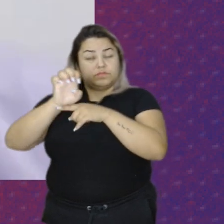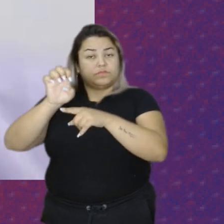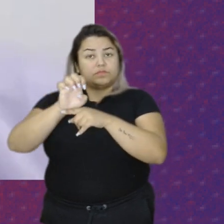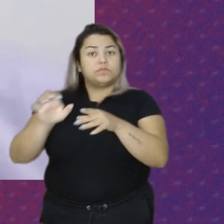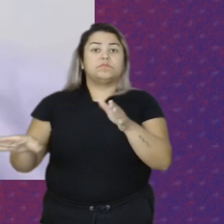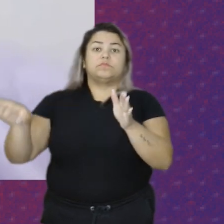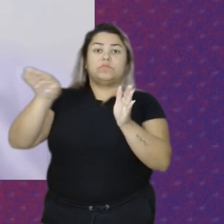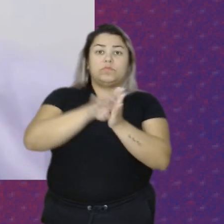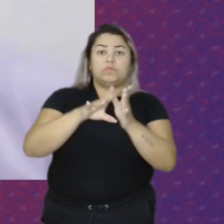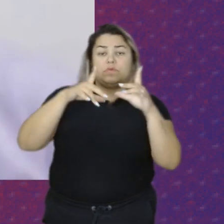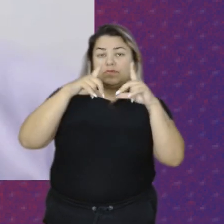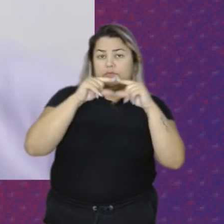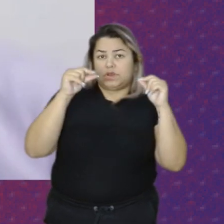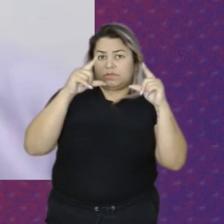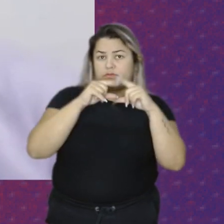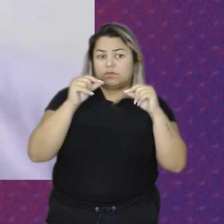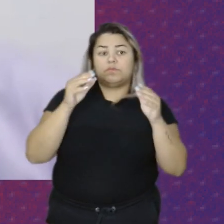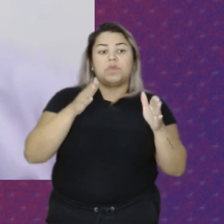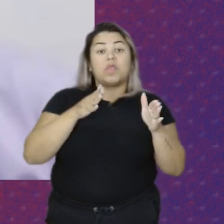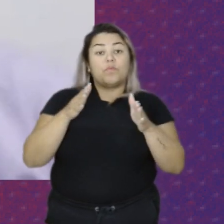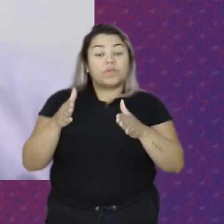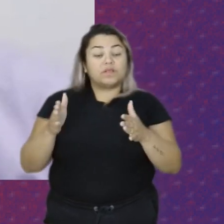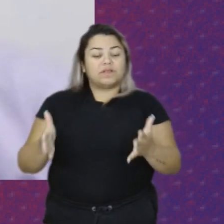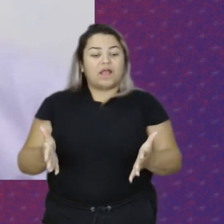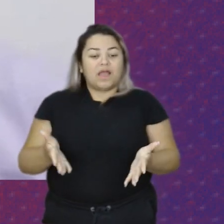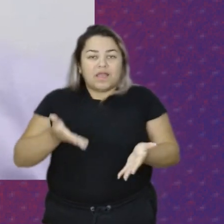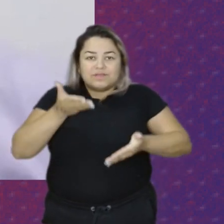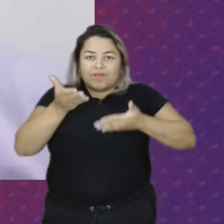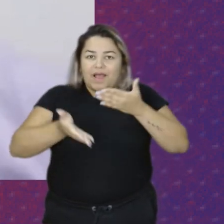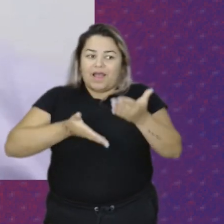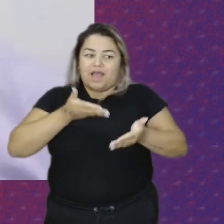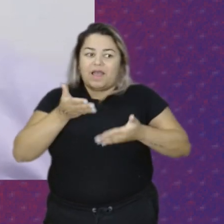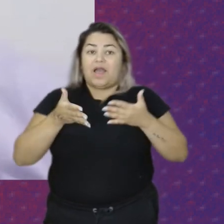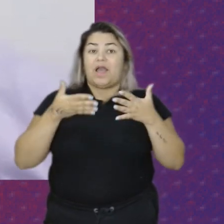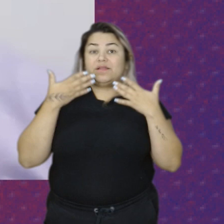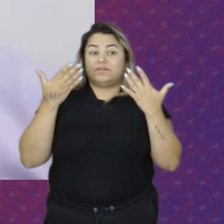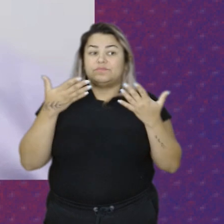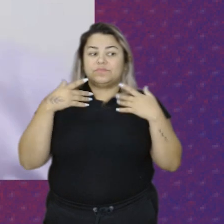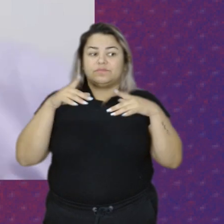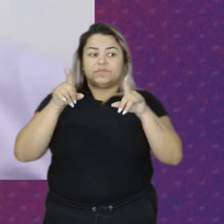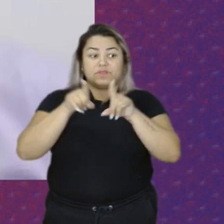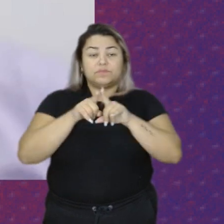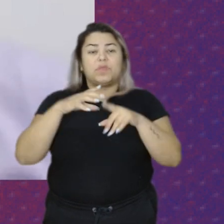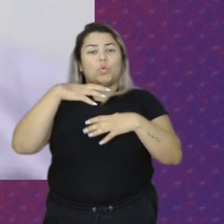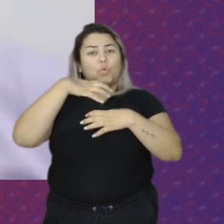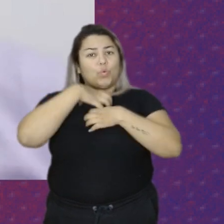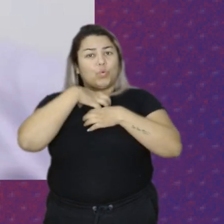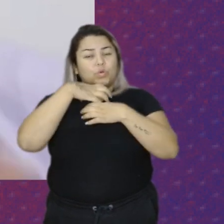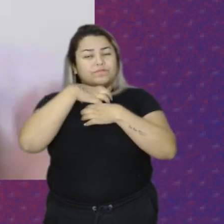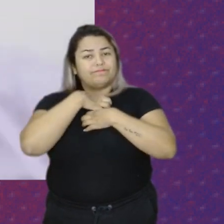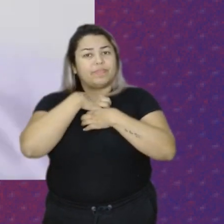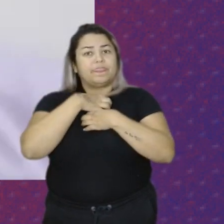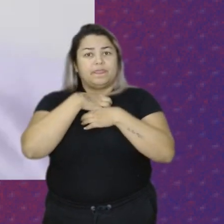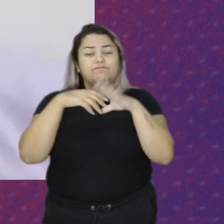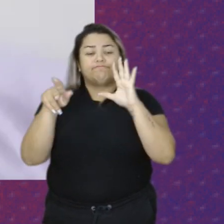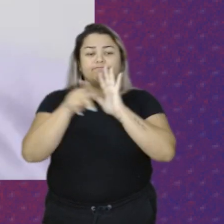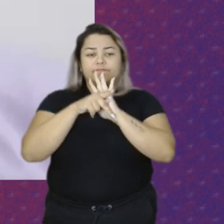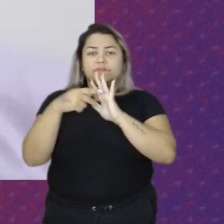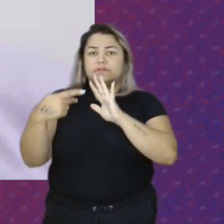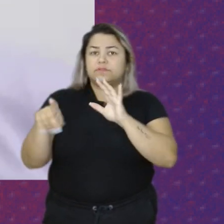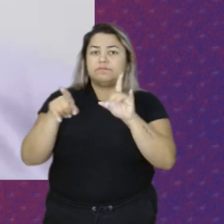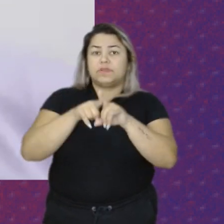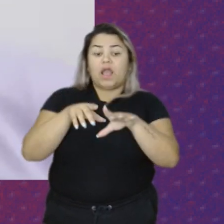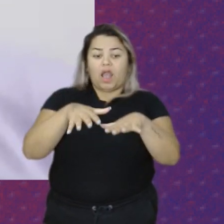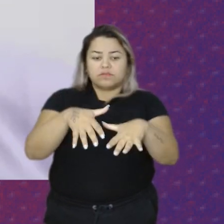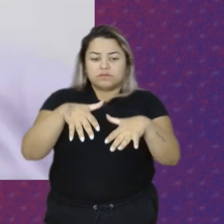Então, esse é um processo animador, porque é também um sentimento de pertencimento a essa